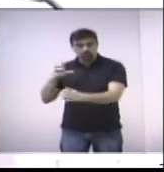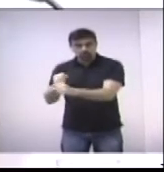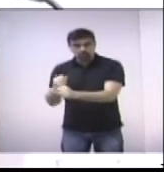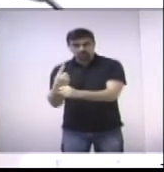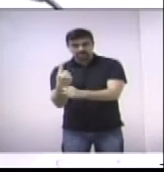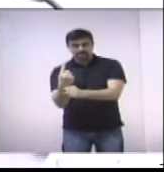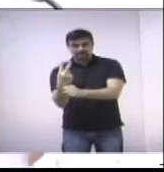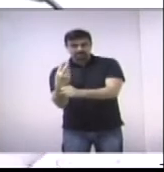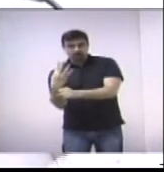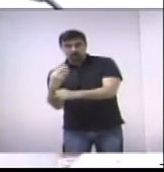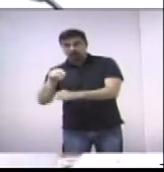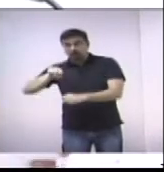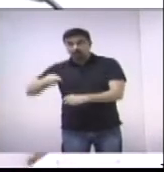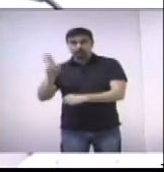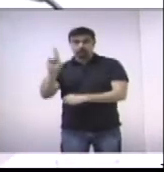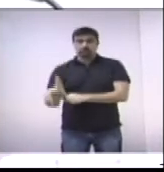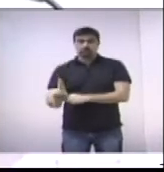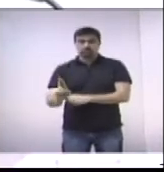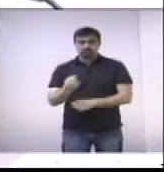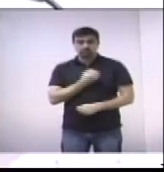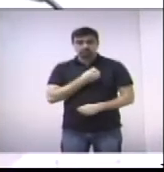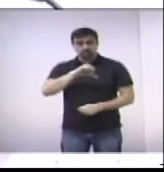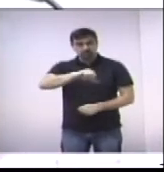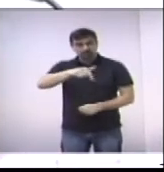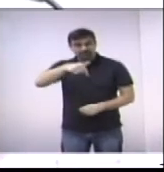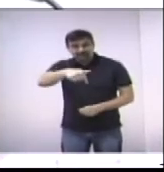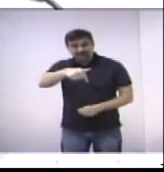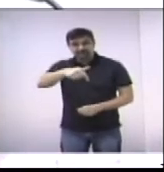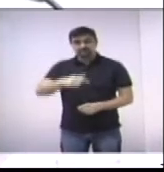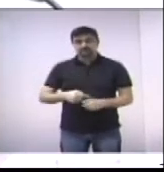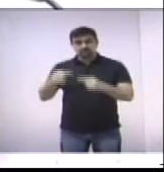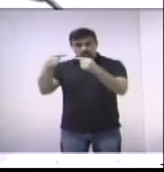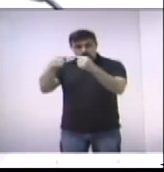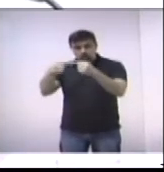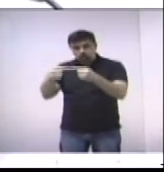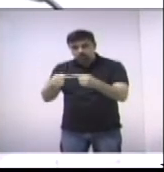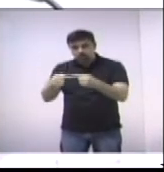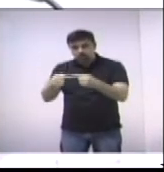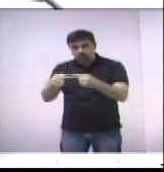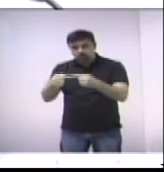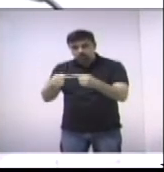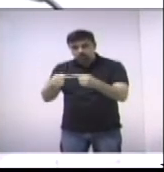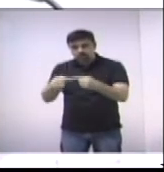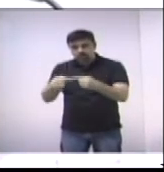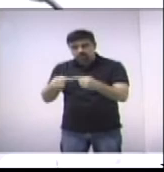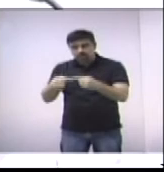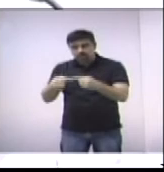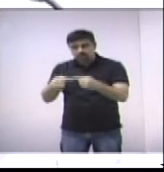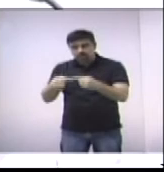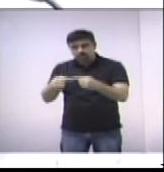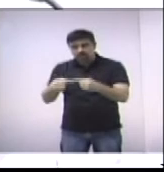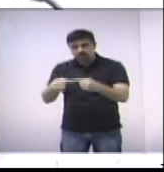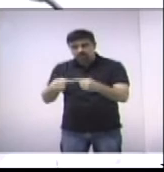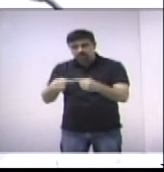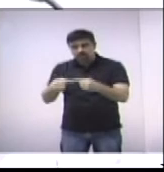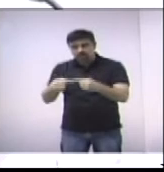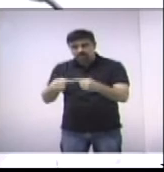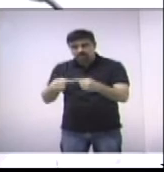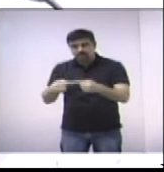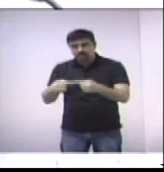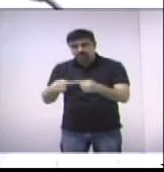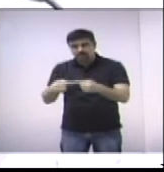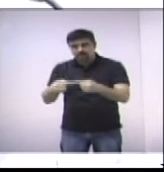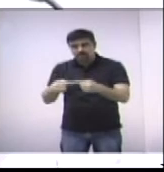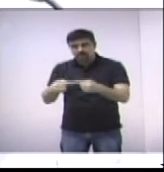integralizado. 97. Ademais, em conformidade com as fotos anexas, no endereço apontado com a suposta sede